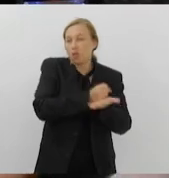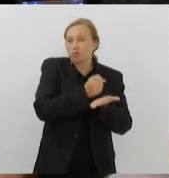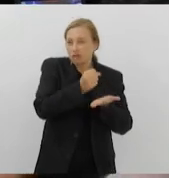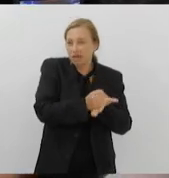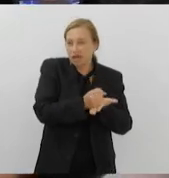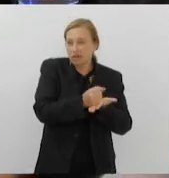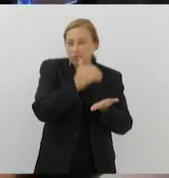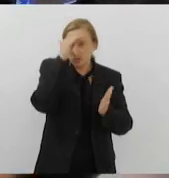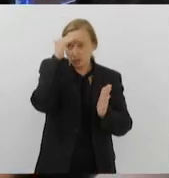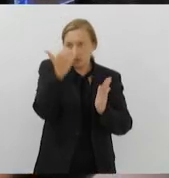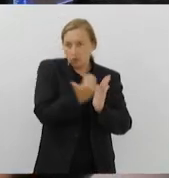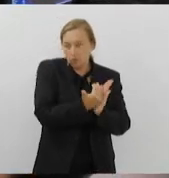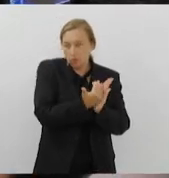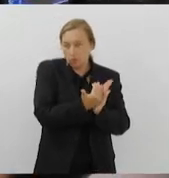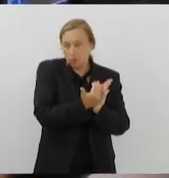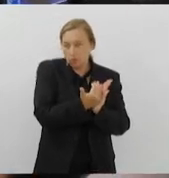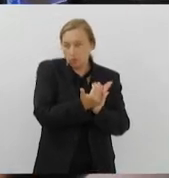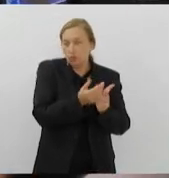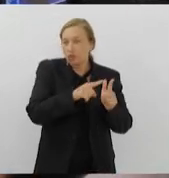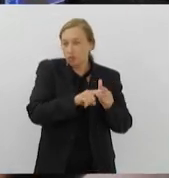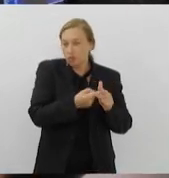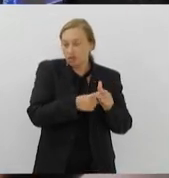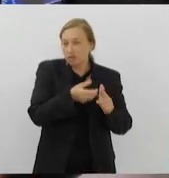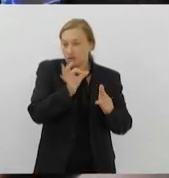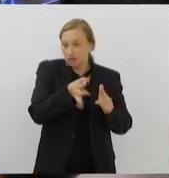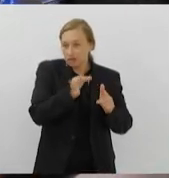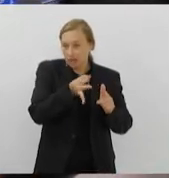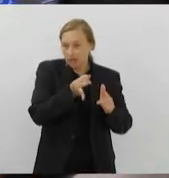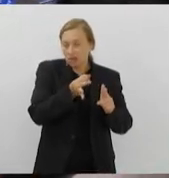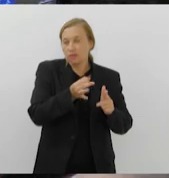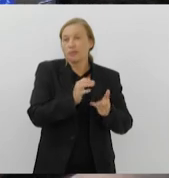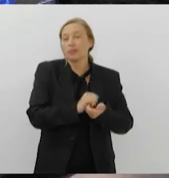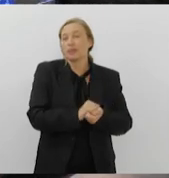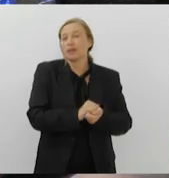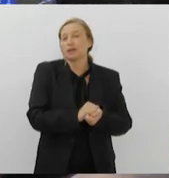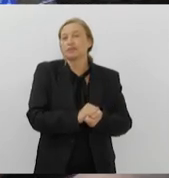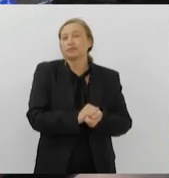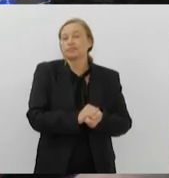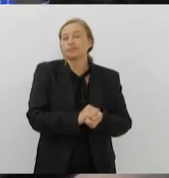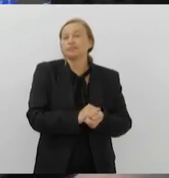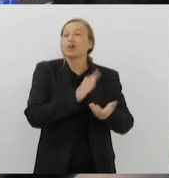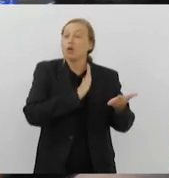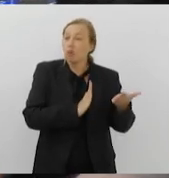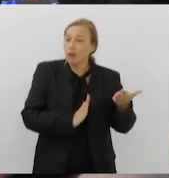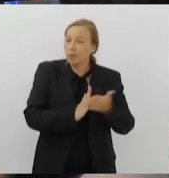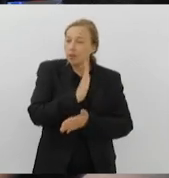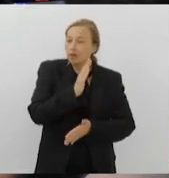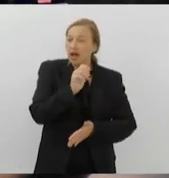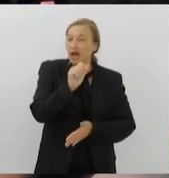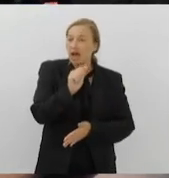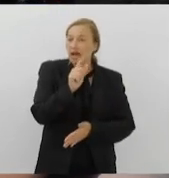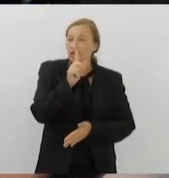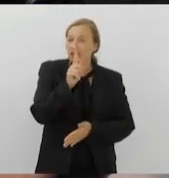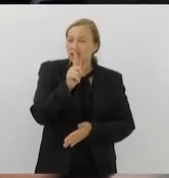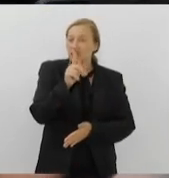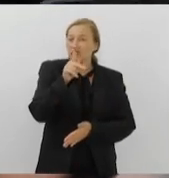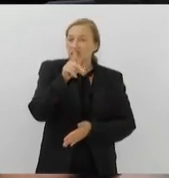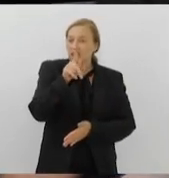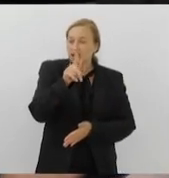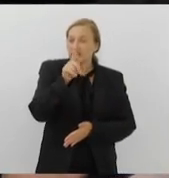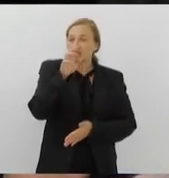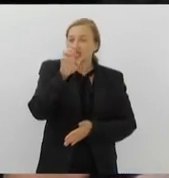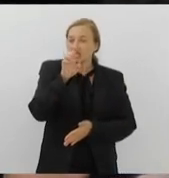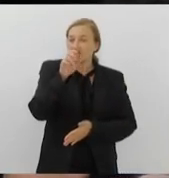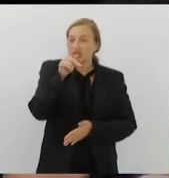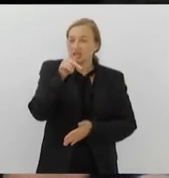anualmente, dentro da legalidade contratual, com o aprovo da AGTRANSP e tantos